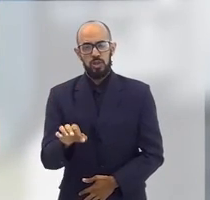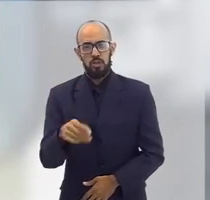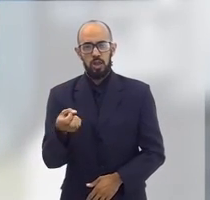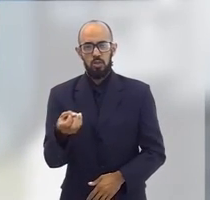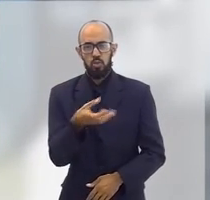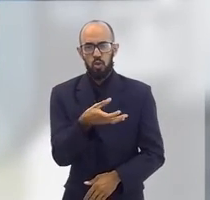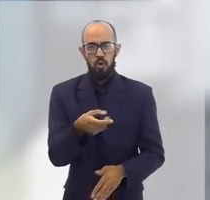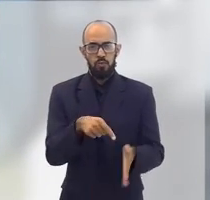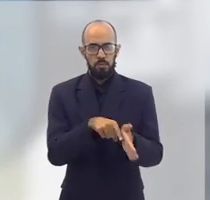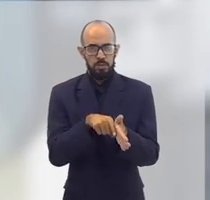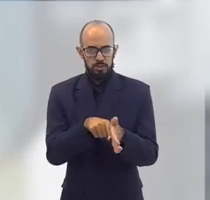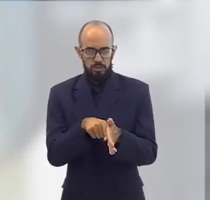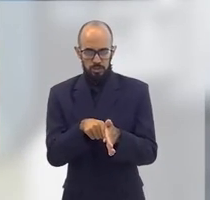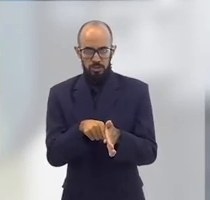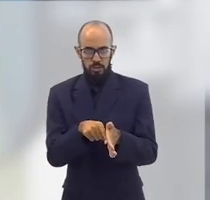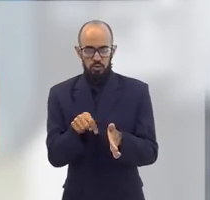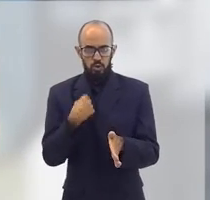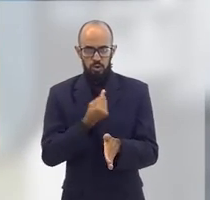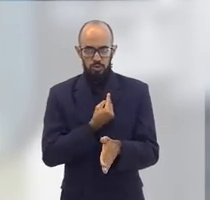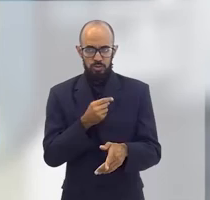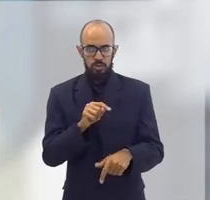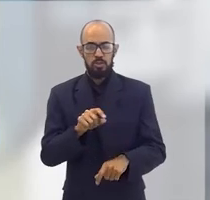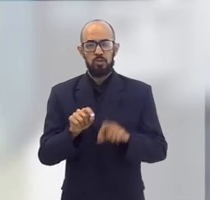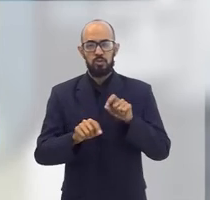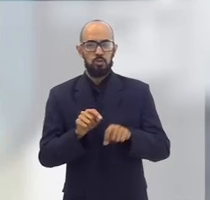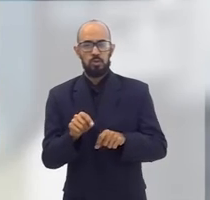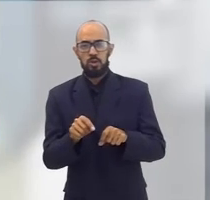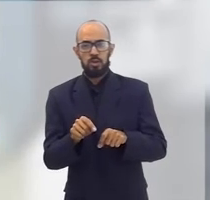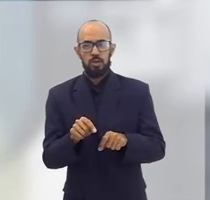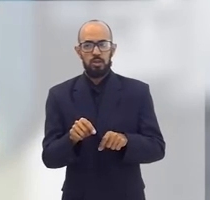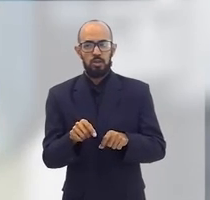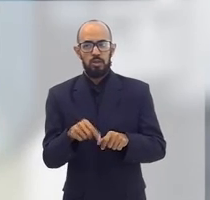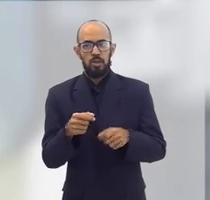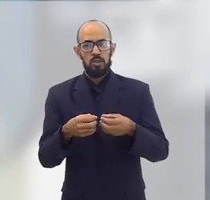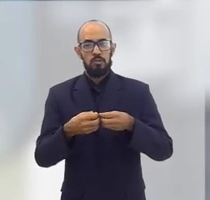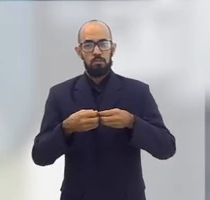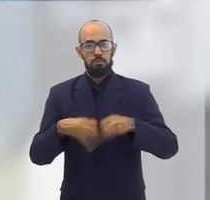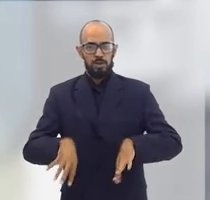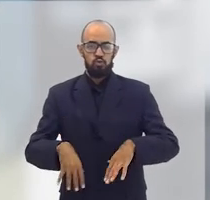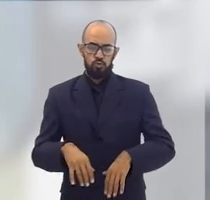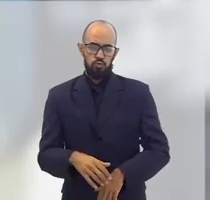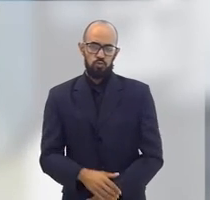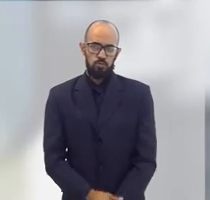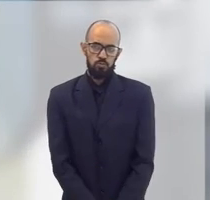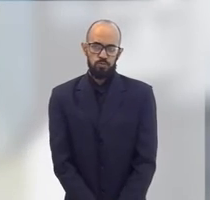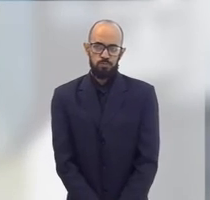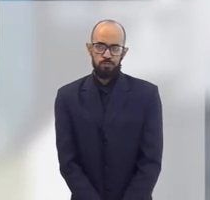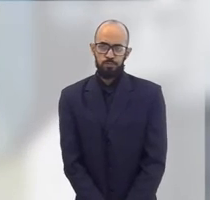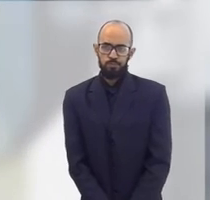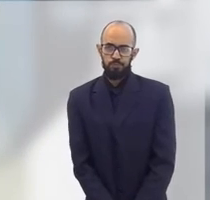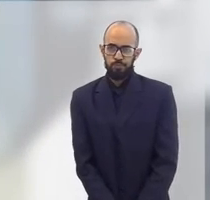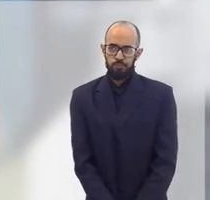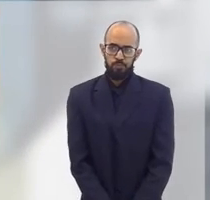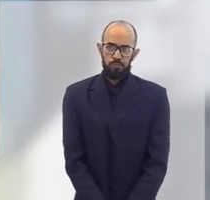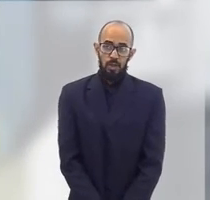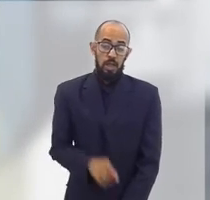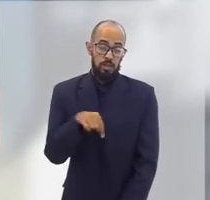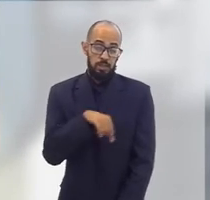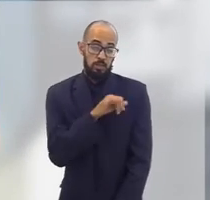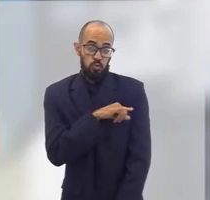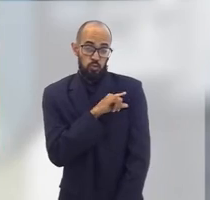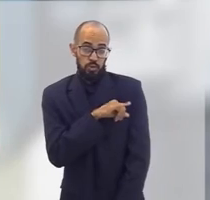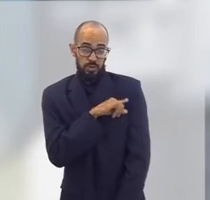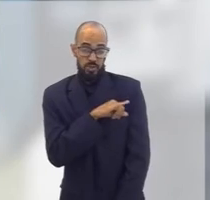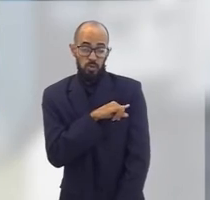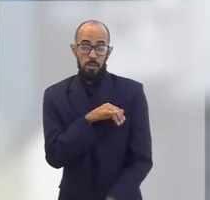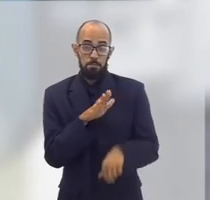47% da nossa pesquisa mais recente, 47% dos empresários realizaram prejuízo, tá? Que é um número, inclusive,